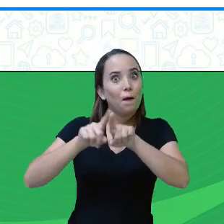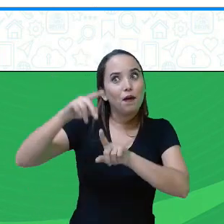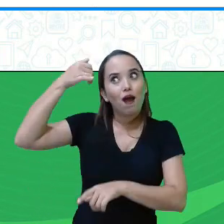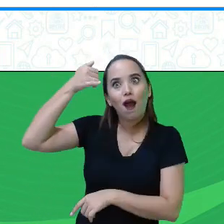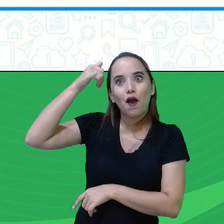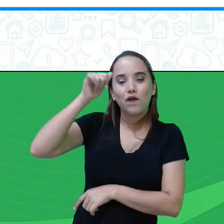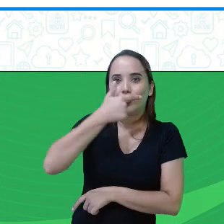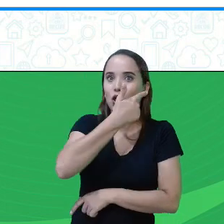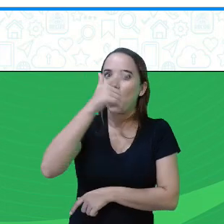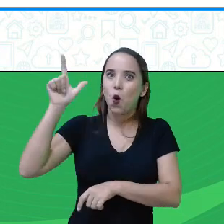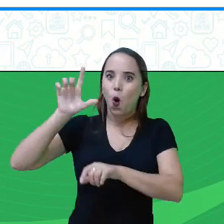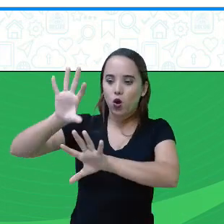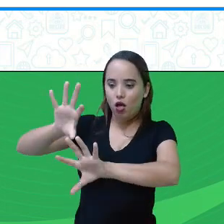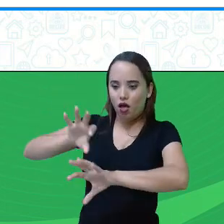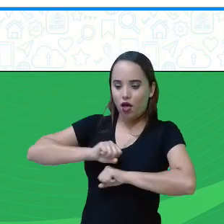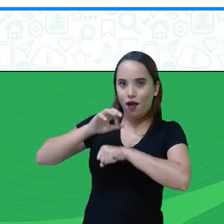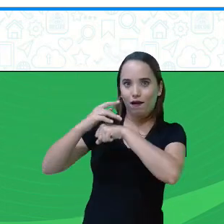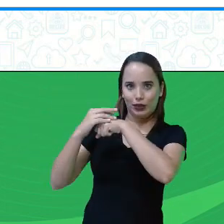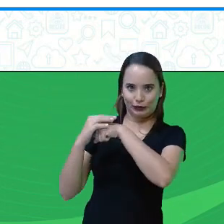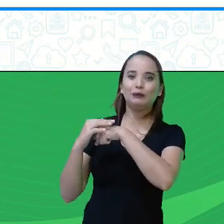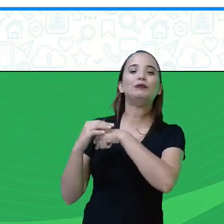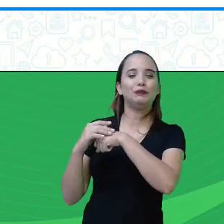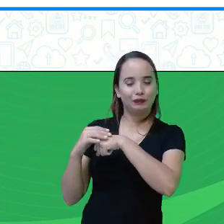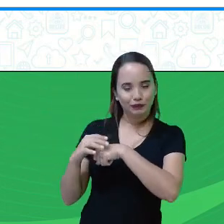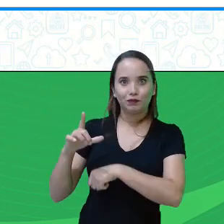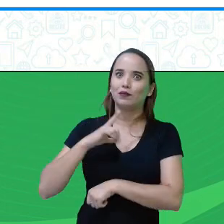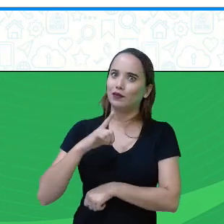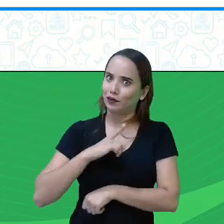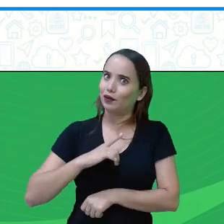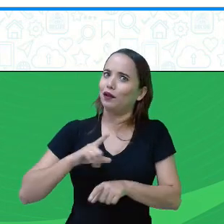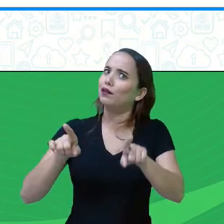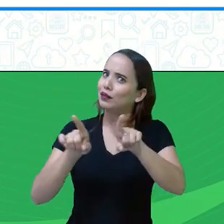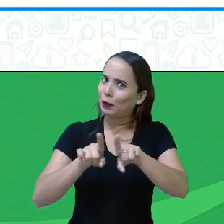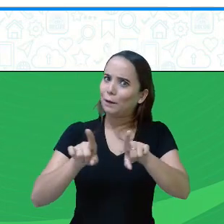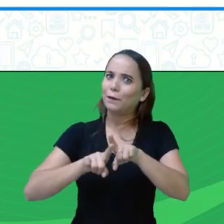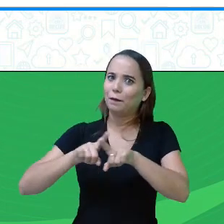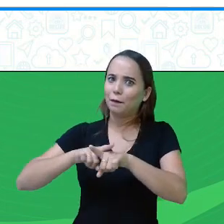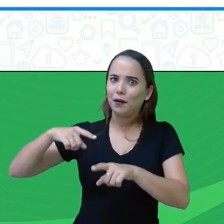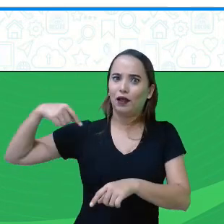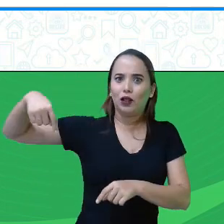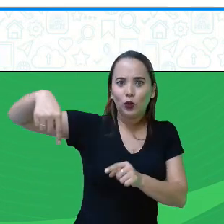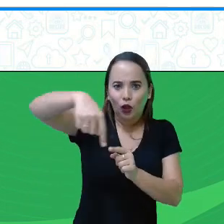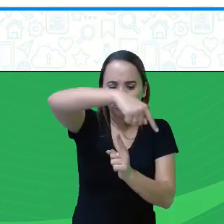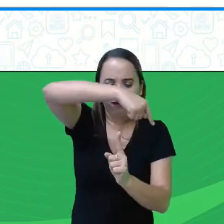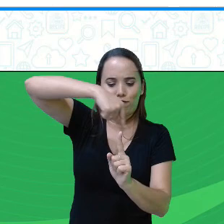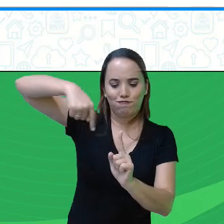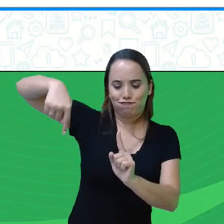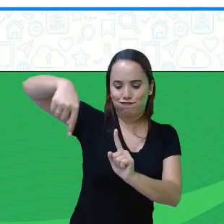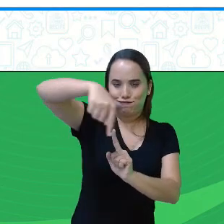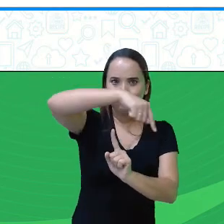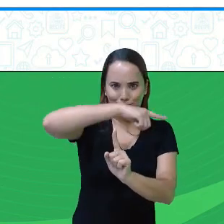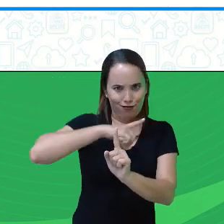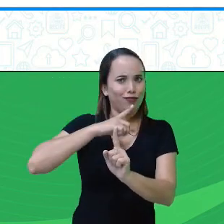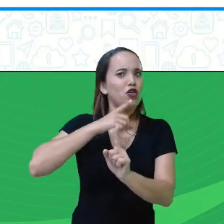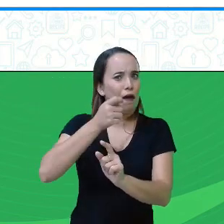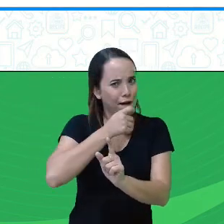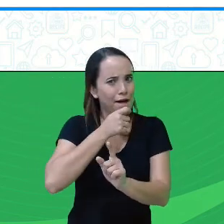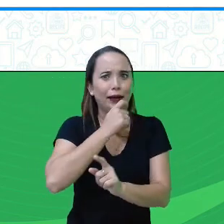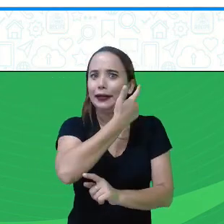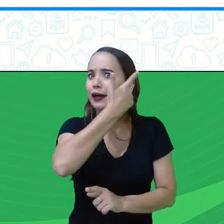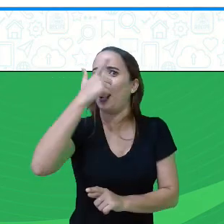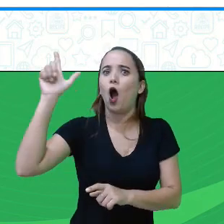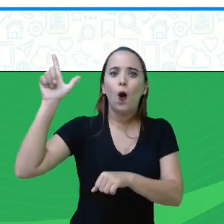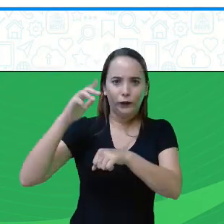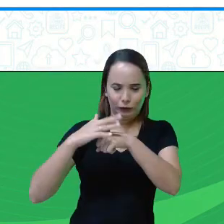porque nós temos outras doenças presentes aqui na nossa, ao redor, vamos dizer assim, no nosso cotidiano. Então é importante,